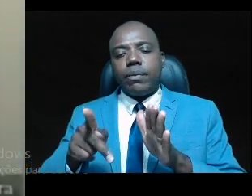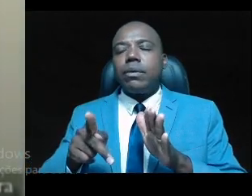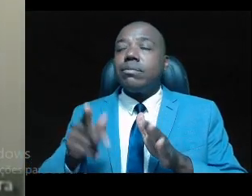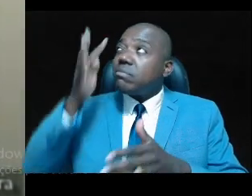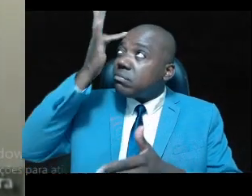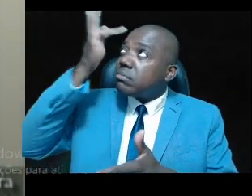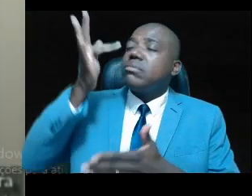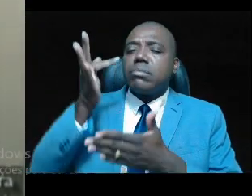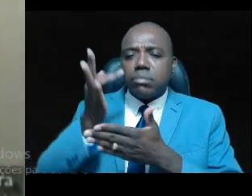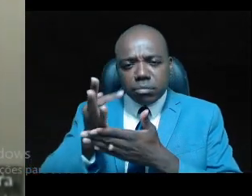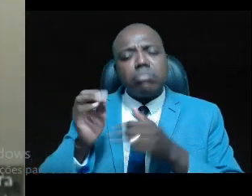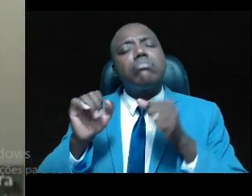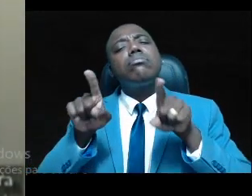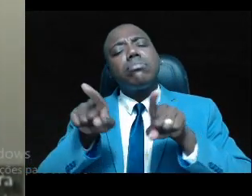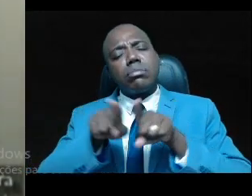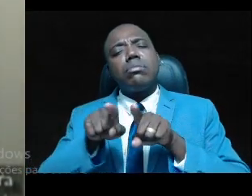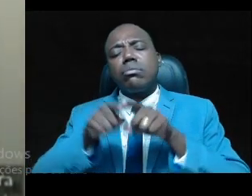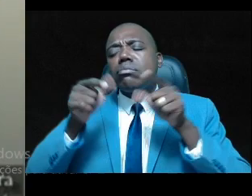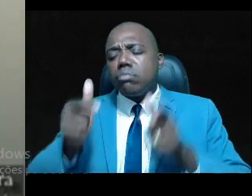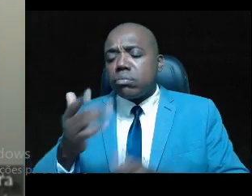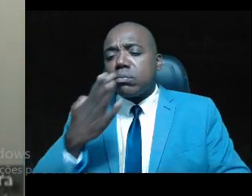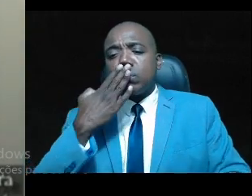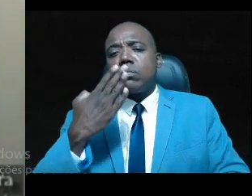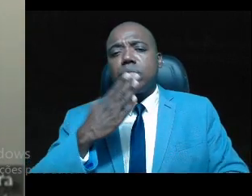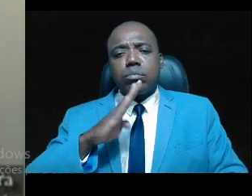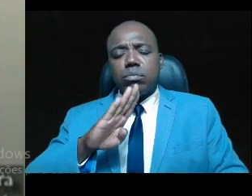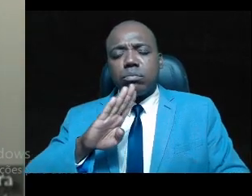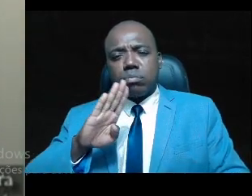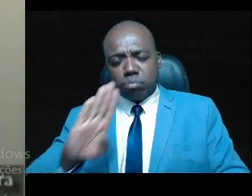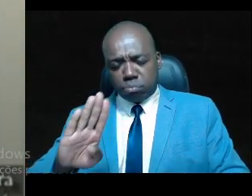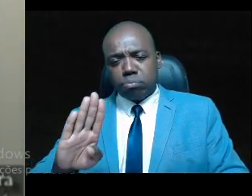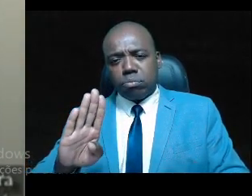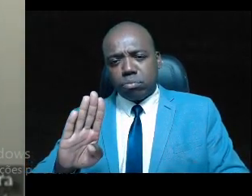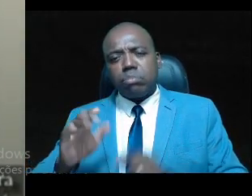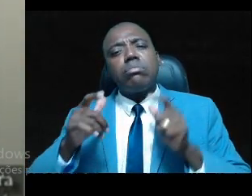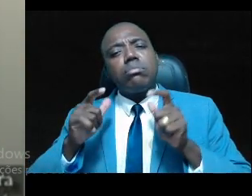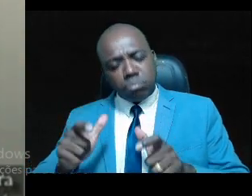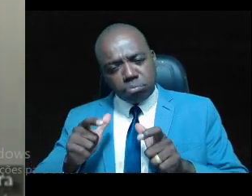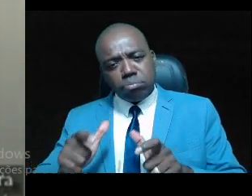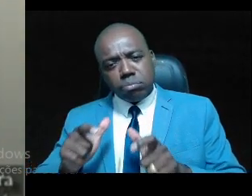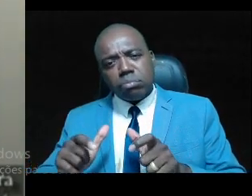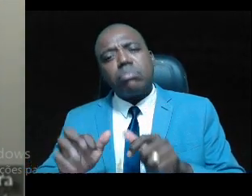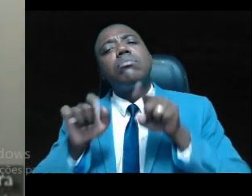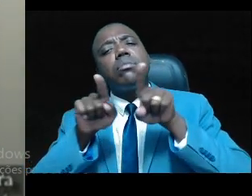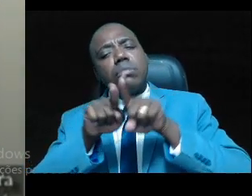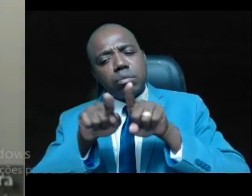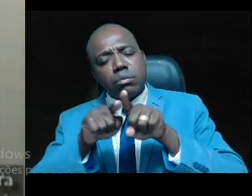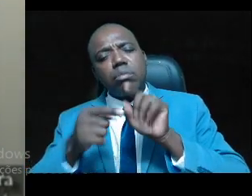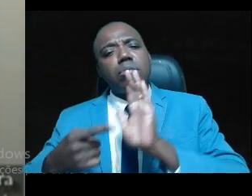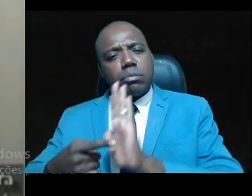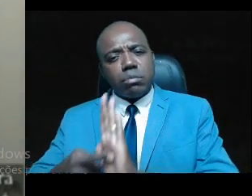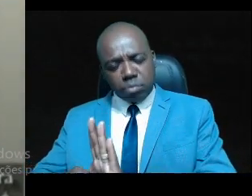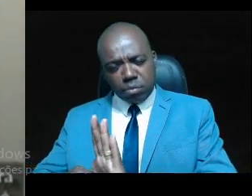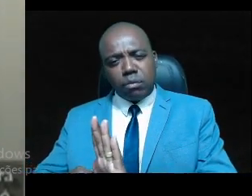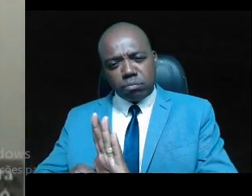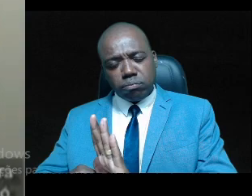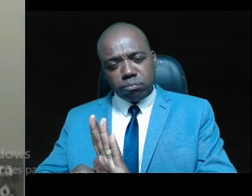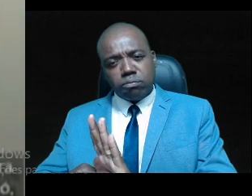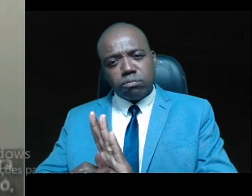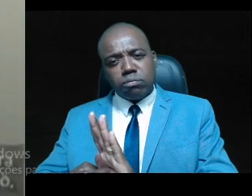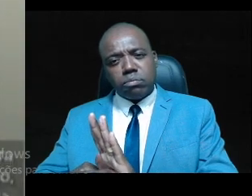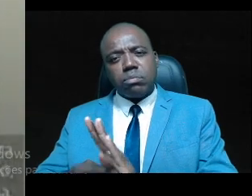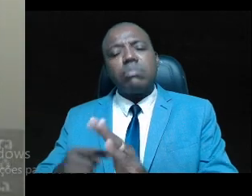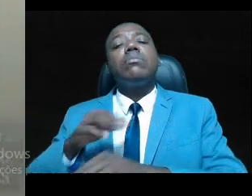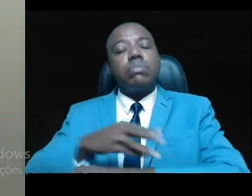Pela fé habitou na terra da promessa como em terra alheias, morando em cabanas com Isaac e Jacó, herdeiros com ele da